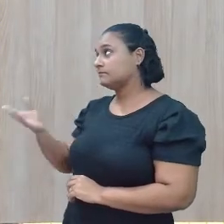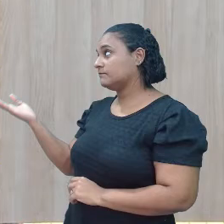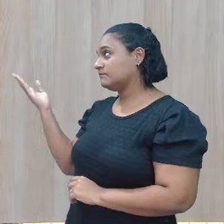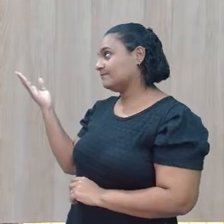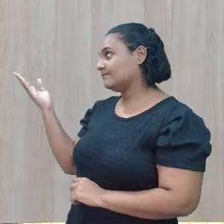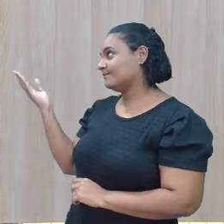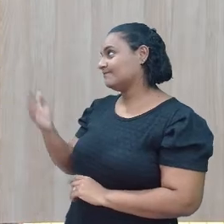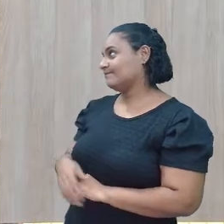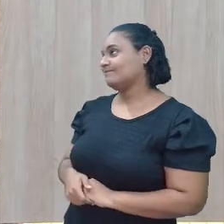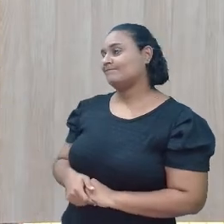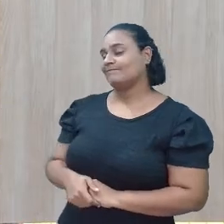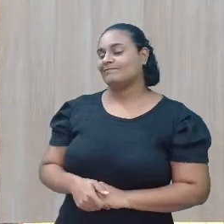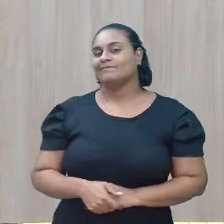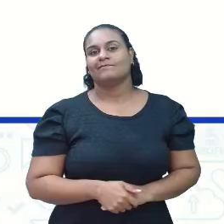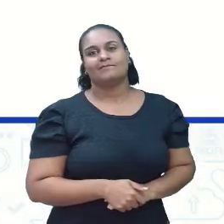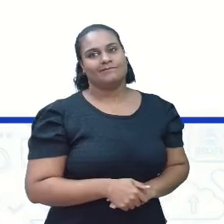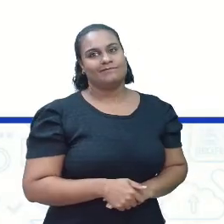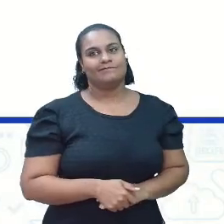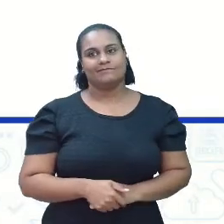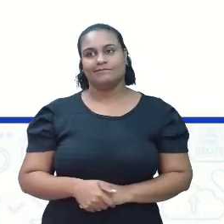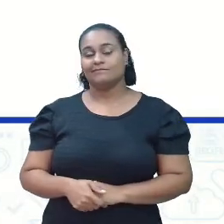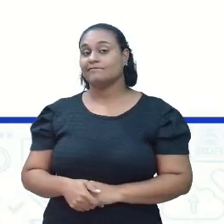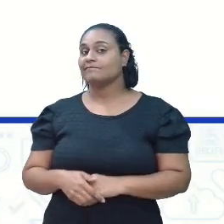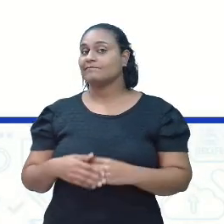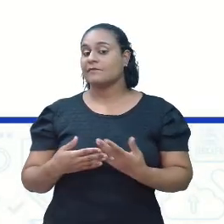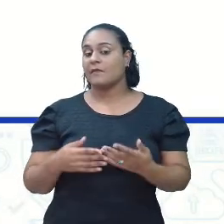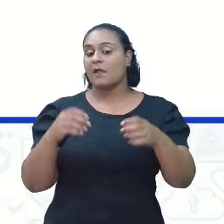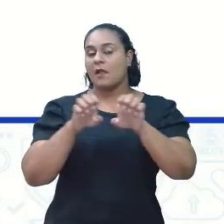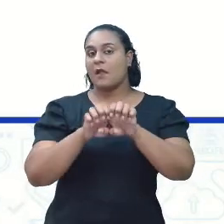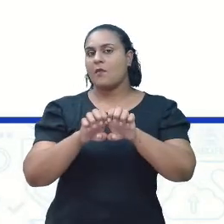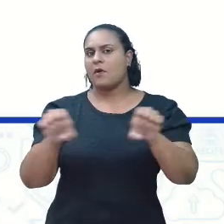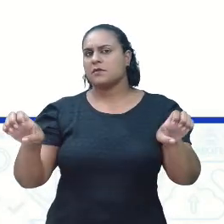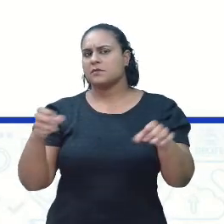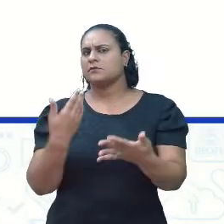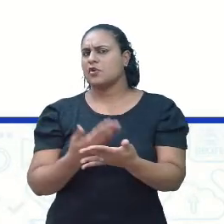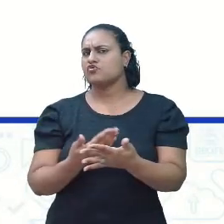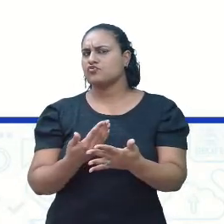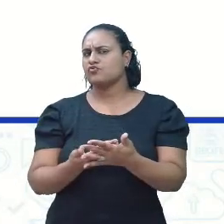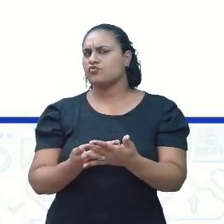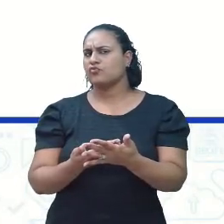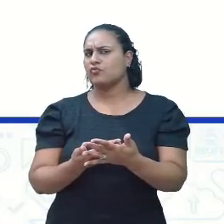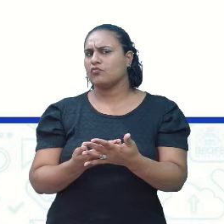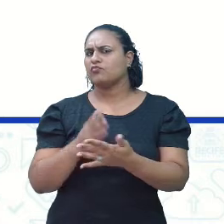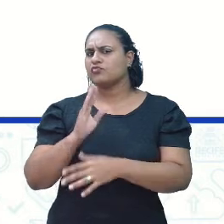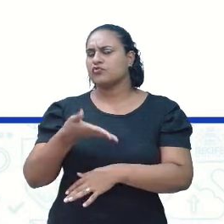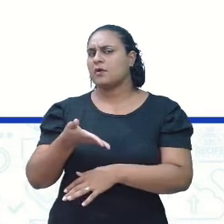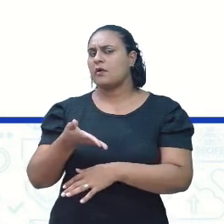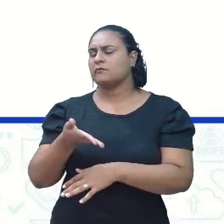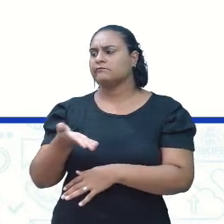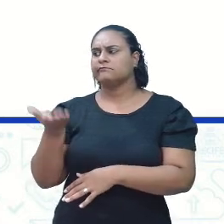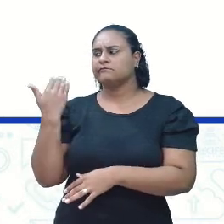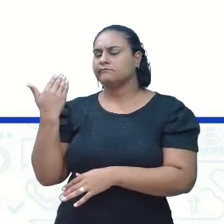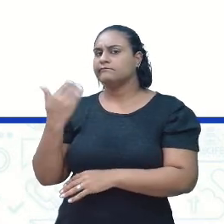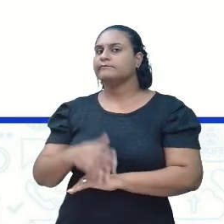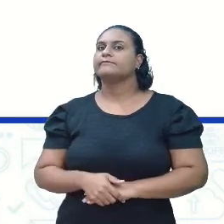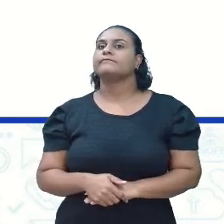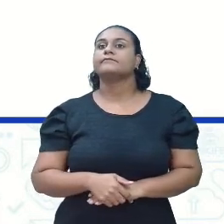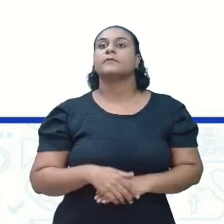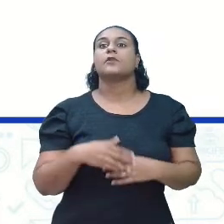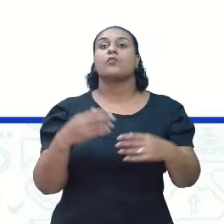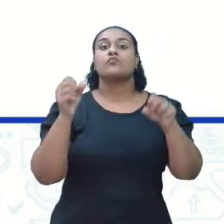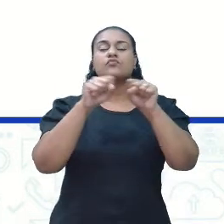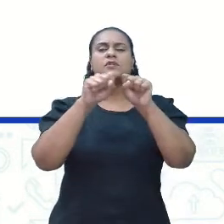tela. A gente já vai observar que equações é o que a gente estudou na aula anterior, né? Então, quando a gente vai pensar em um sistema